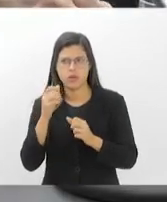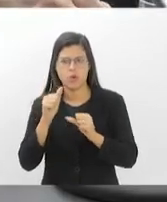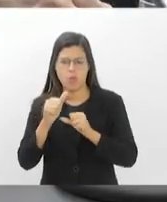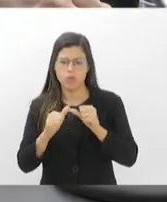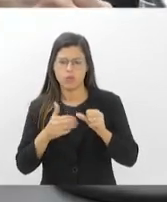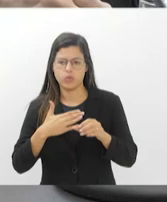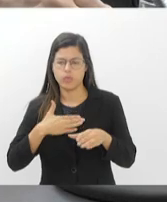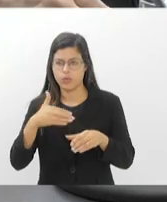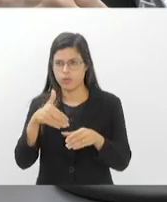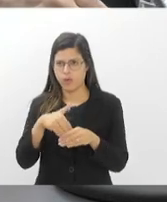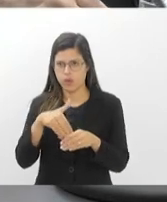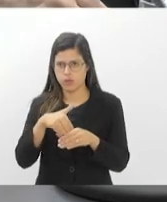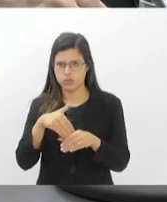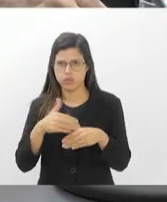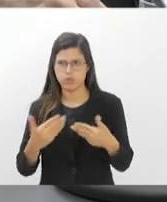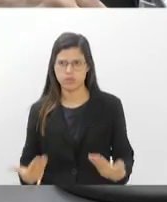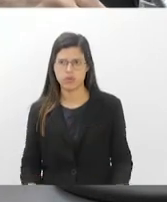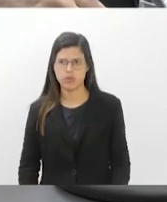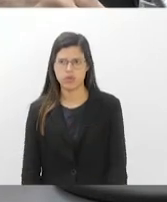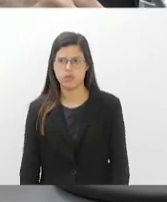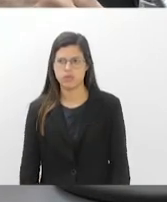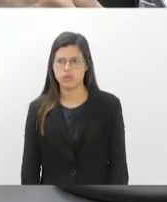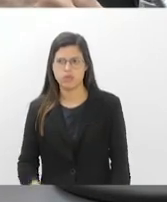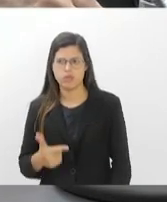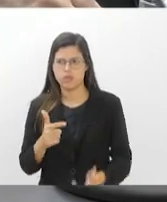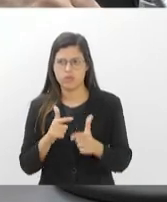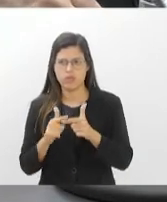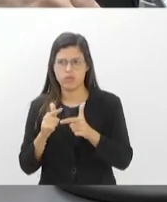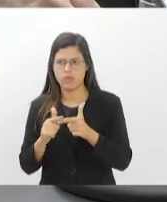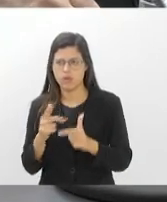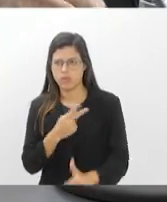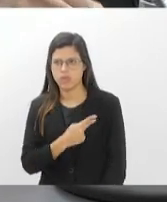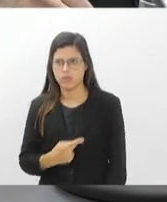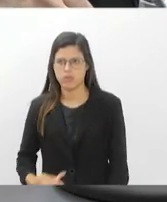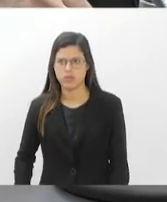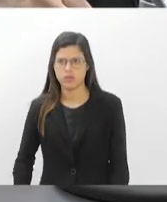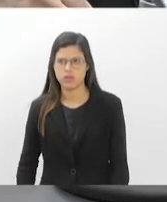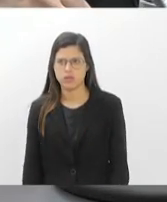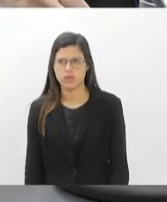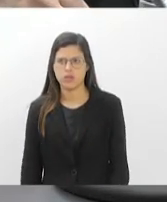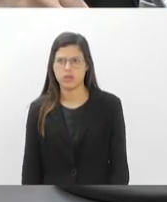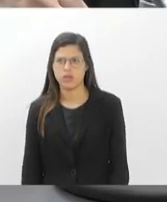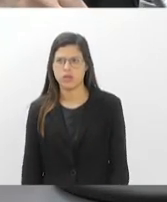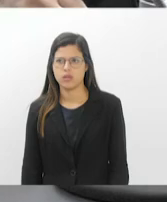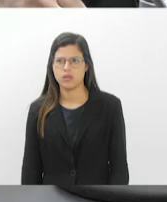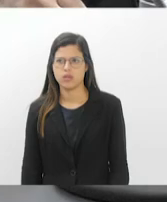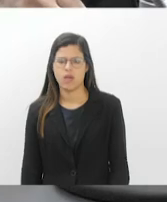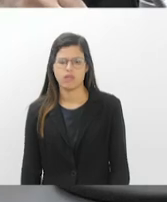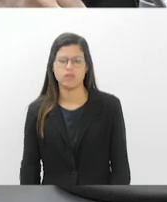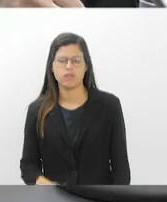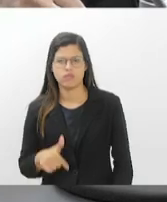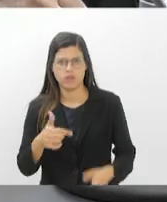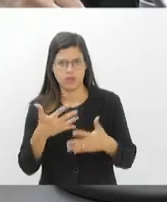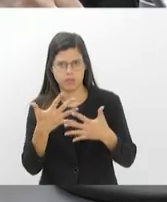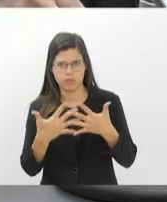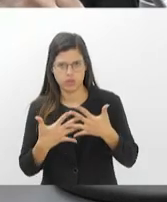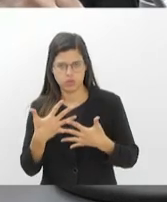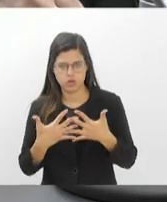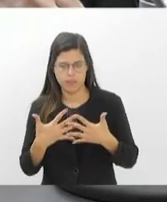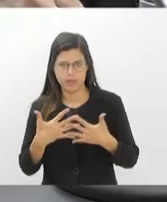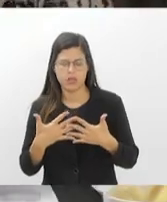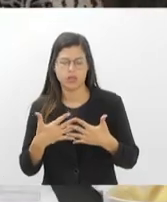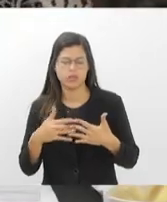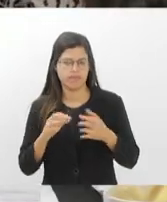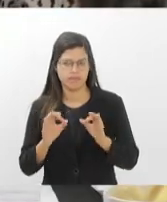então, sem nenhum problema, presidente. É pela prejudicabilidade, então? Isso. Então,